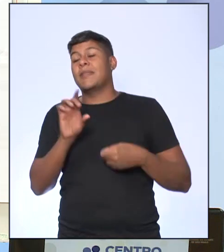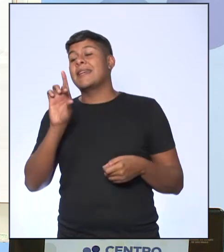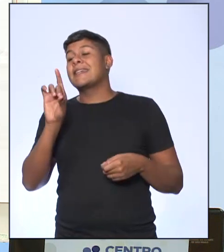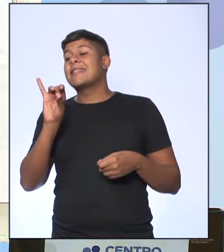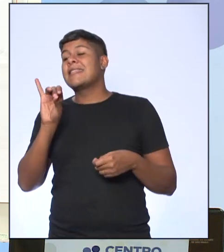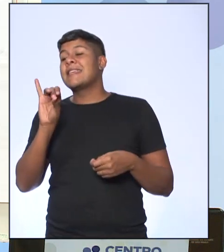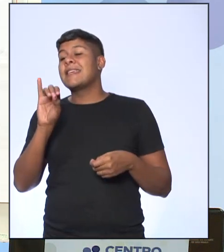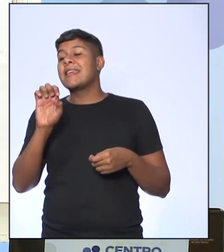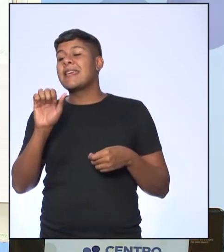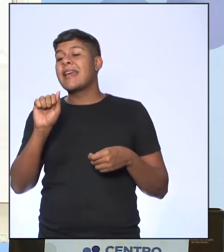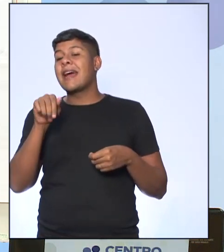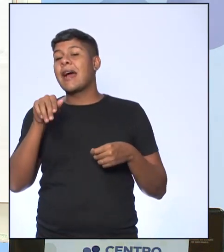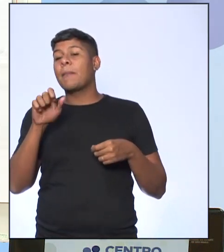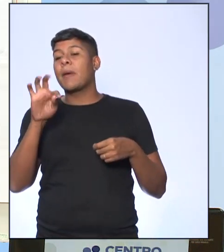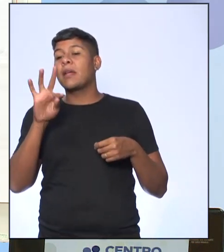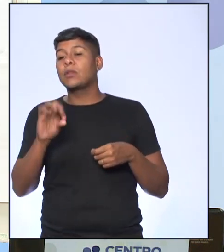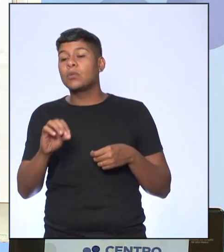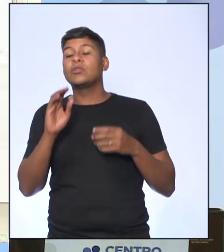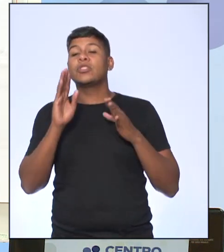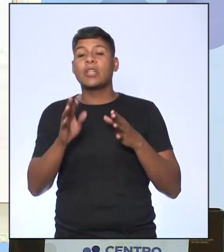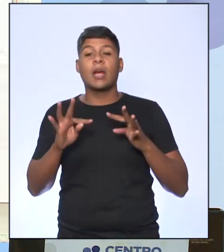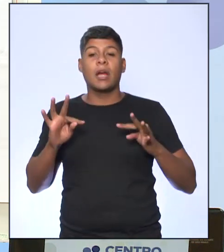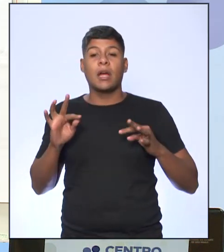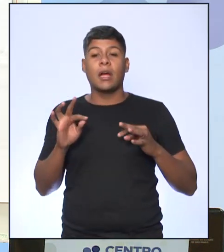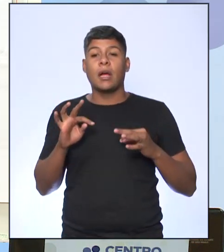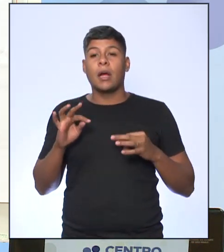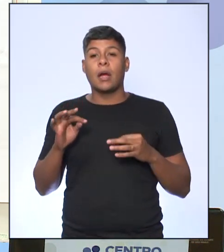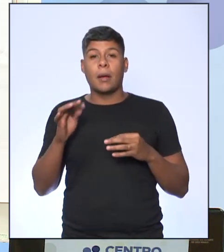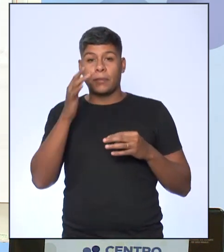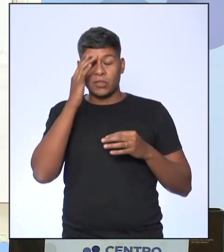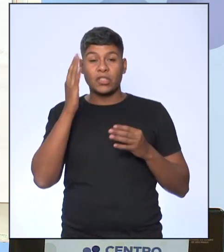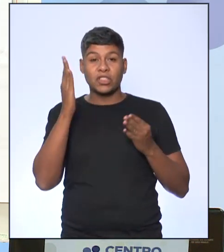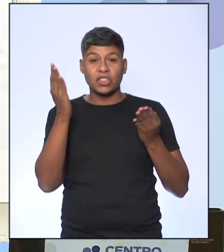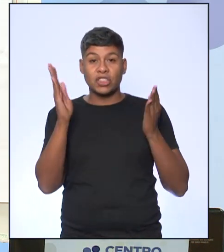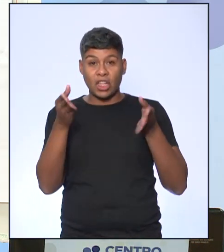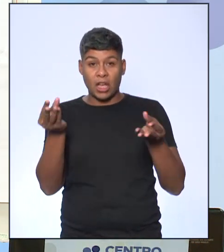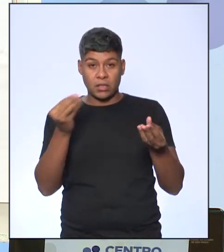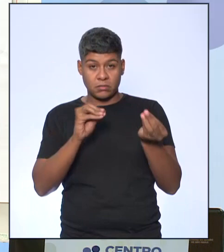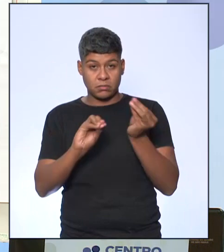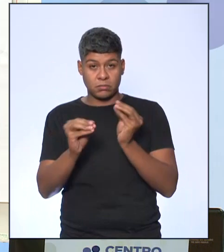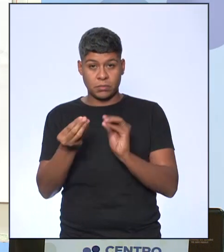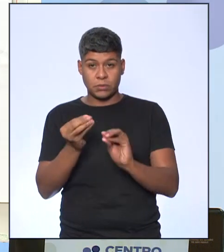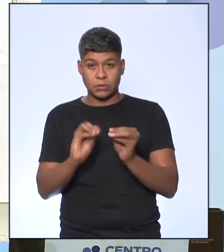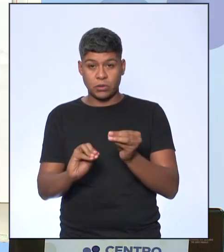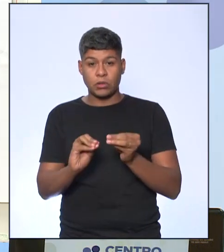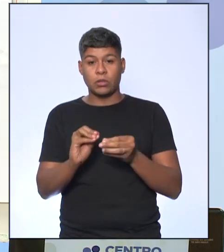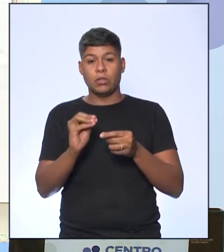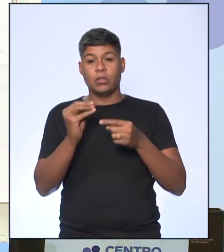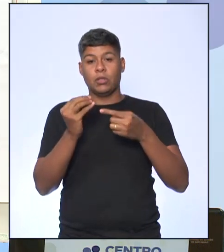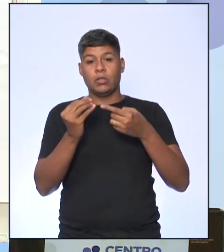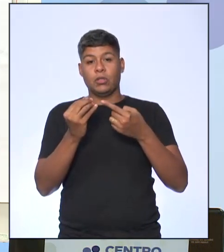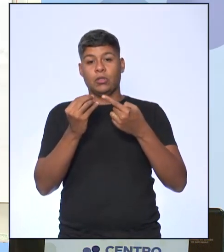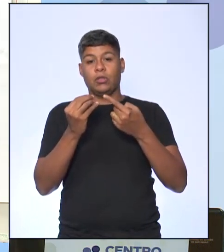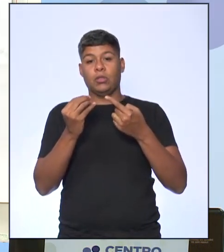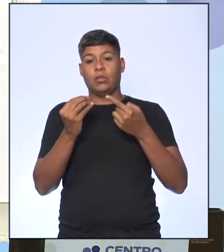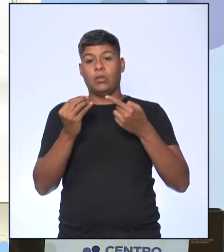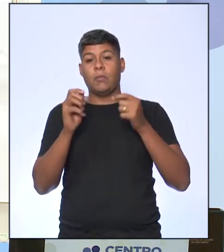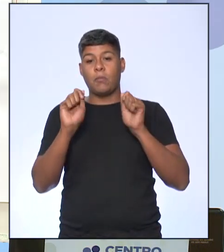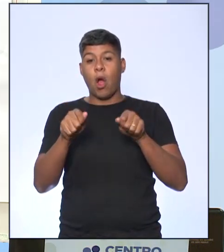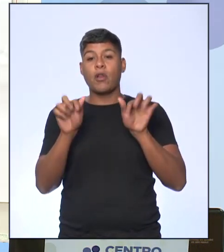como o Marcos já colocou, muitos já colocaram aí no chat, o diâmetro é 2 vezes o raio. Então, eu posso substituir aqui,